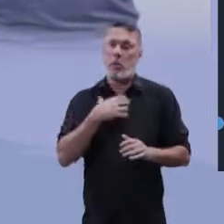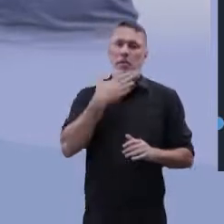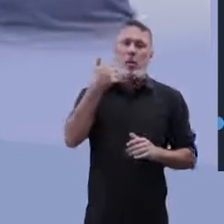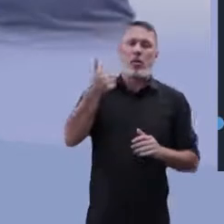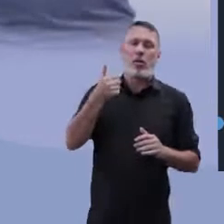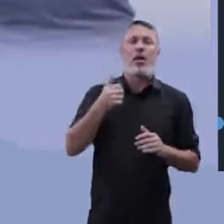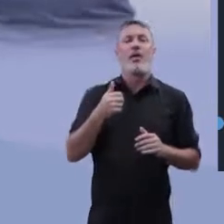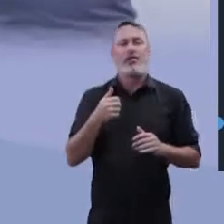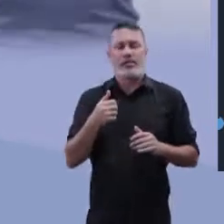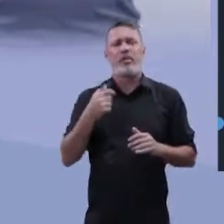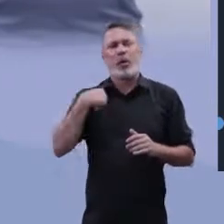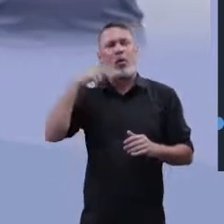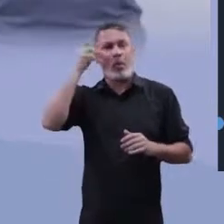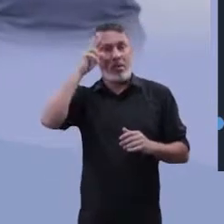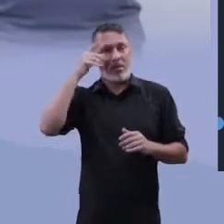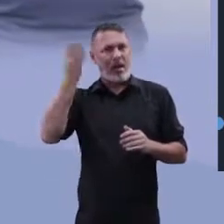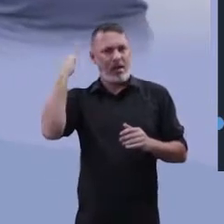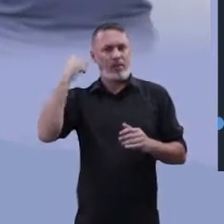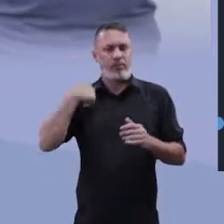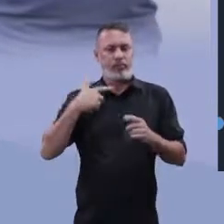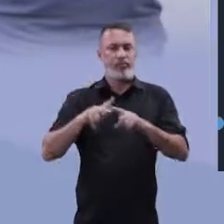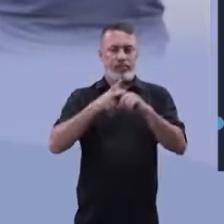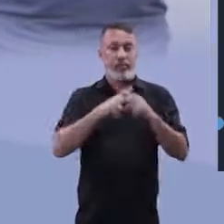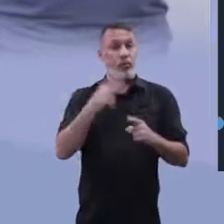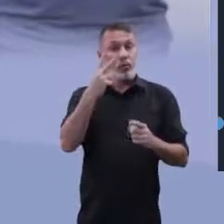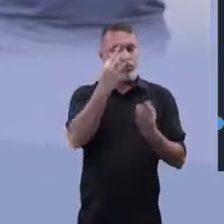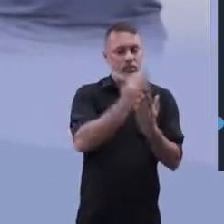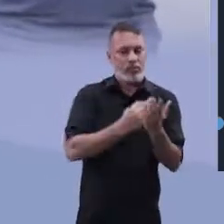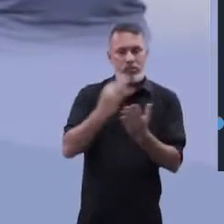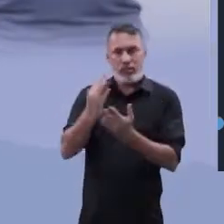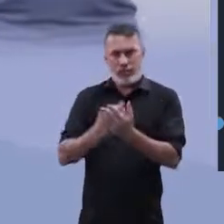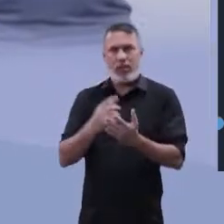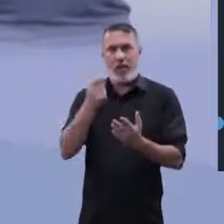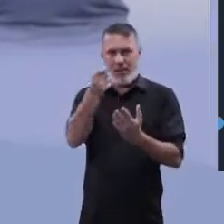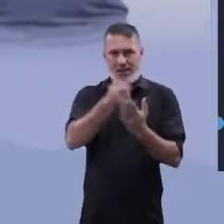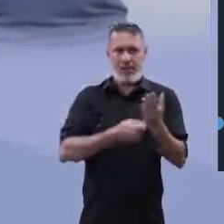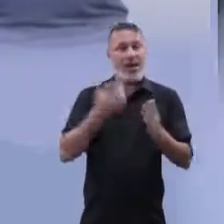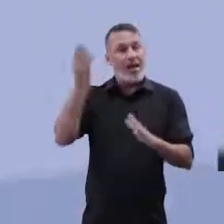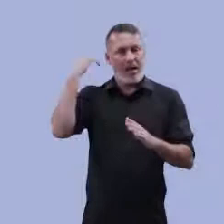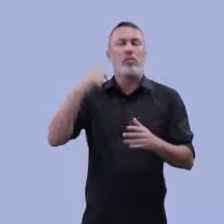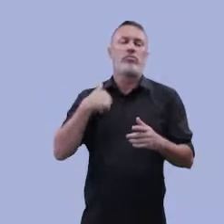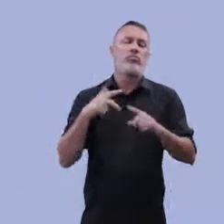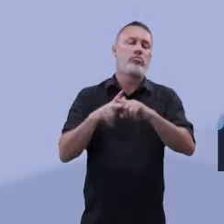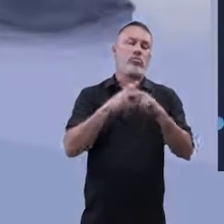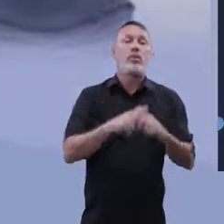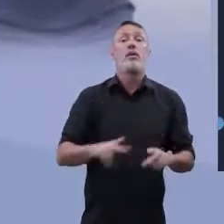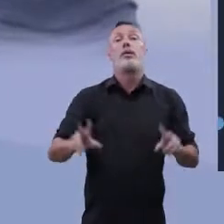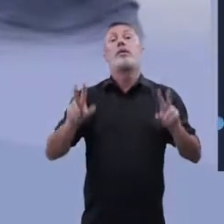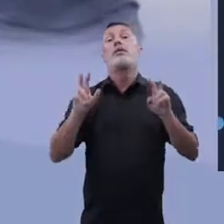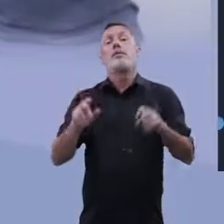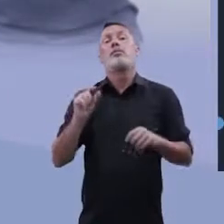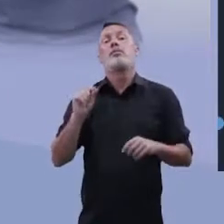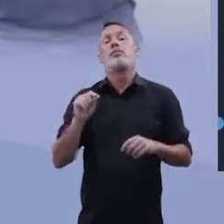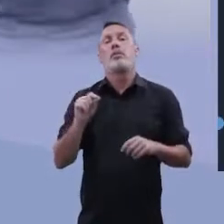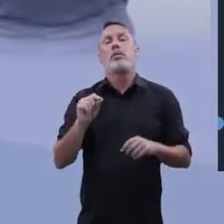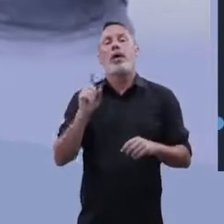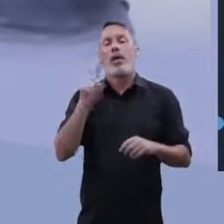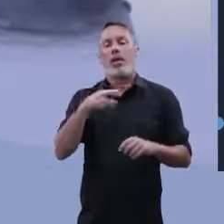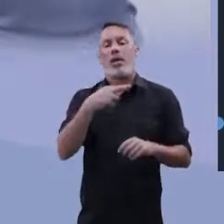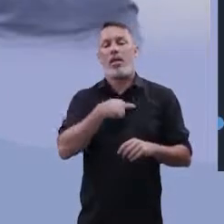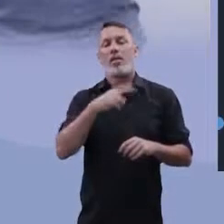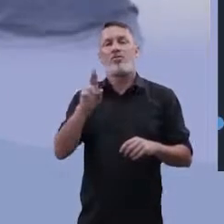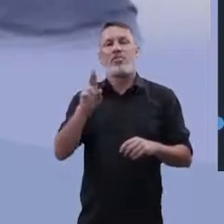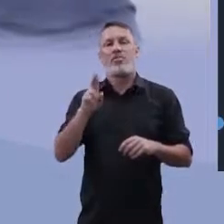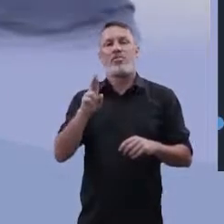é a melhor. Eu lembro quando eu corrigi uma redação, 2 textos, né? Fiz uma análise na redação Nota 1000, que tratava sobre a